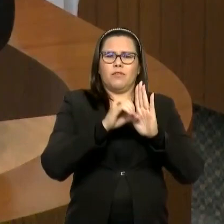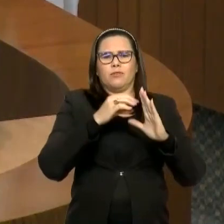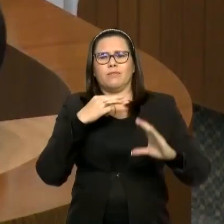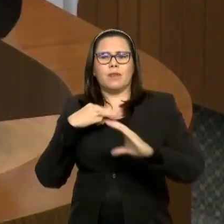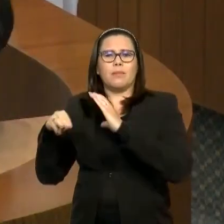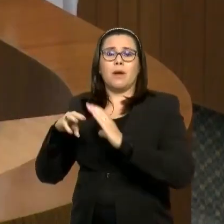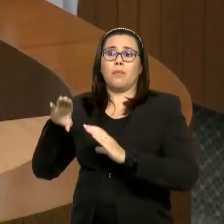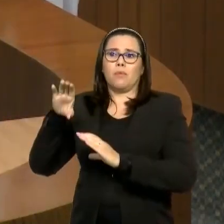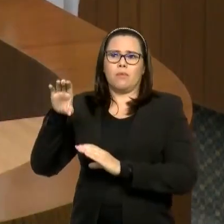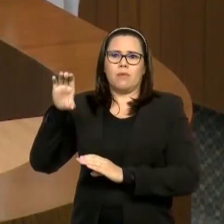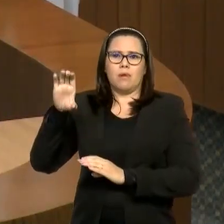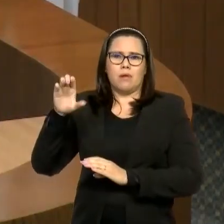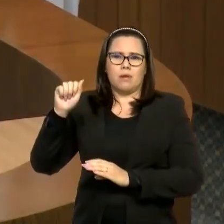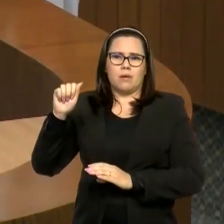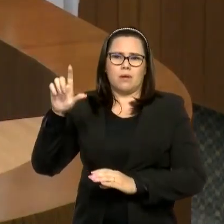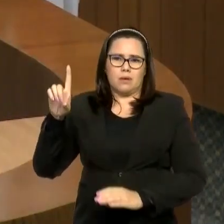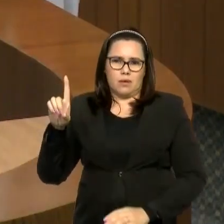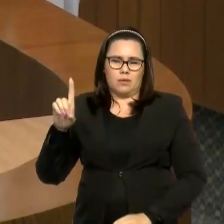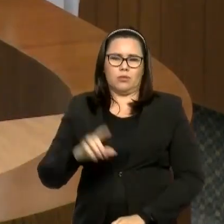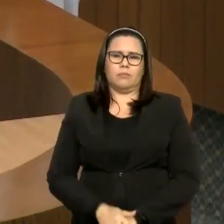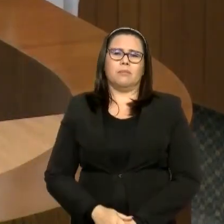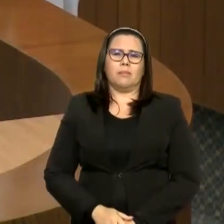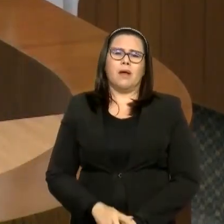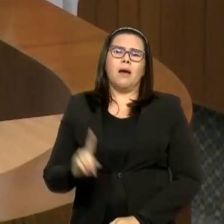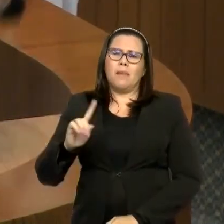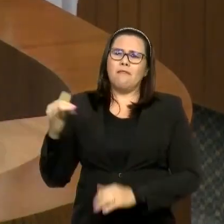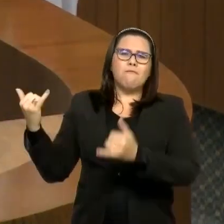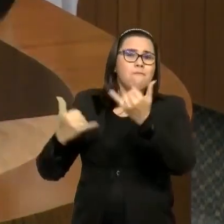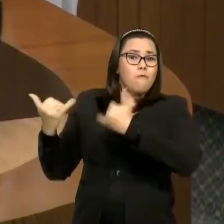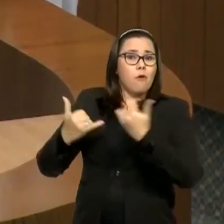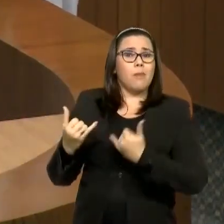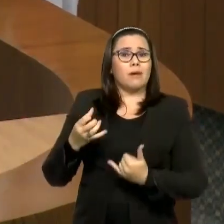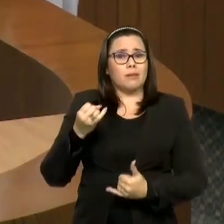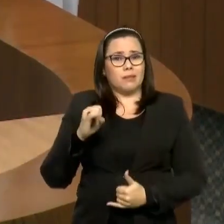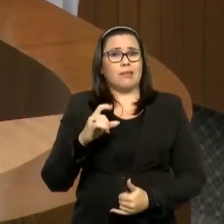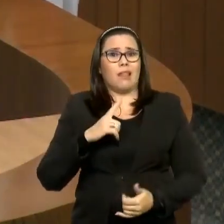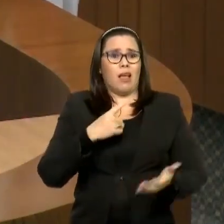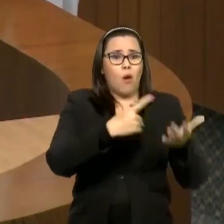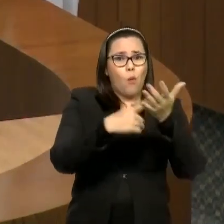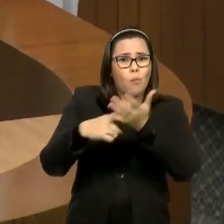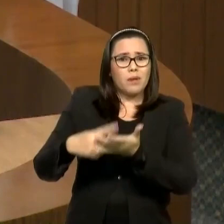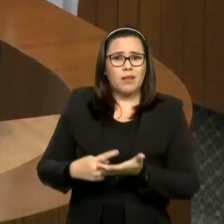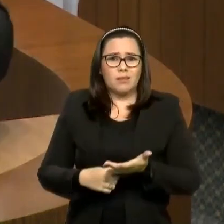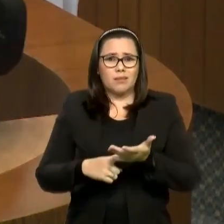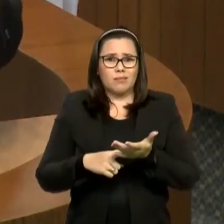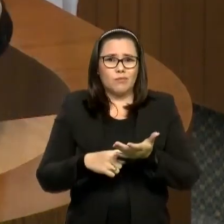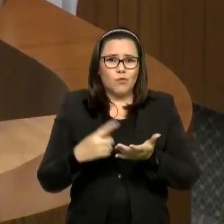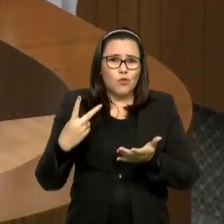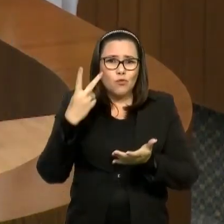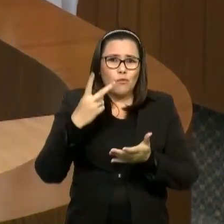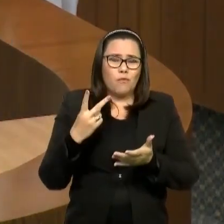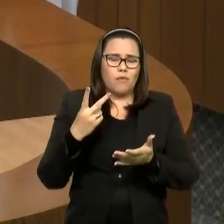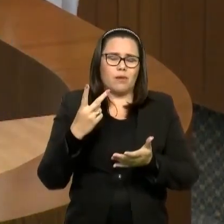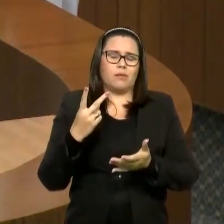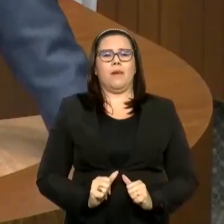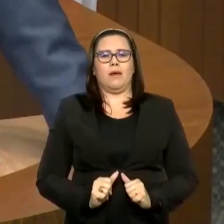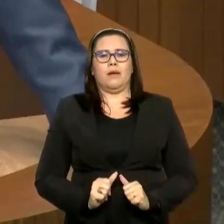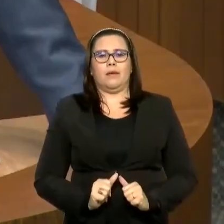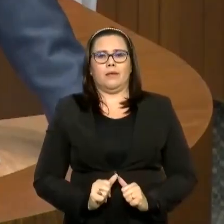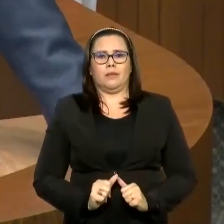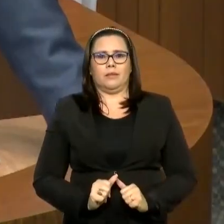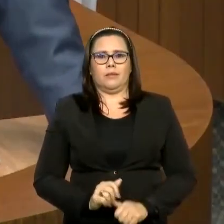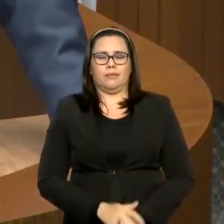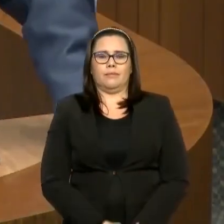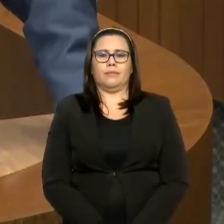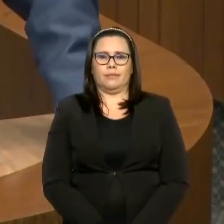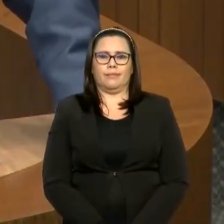saber se existe acordo de preço entre os frigoríficos ou, se pior, se existe uma divisão regional de mercado. Já